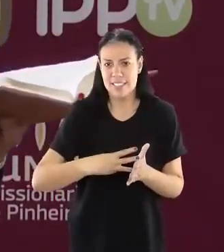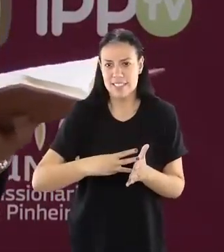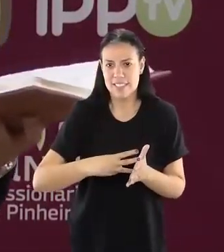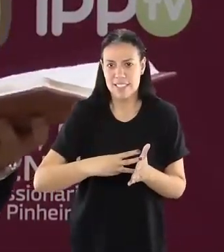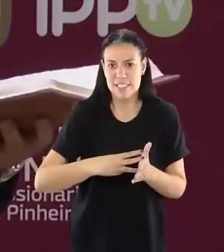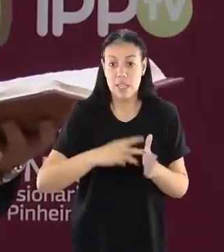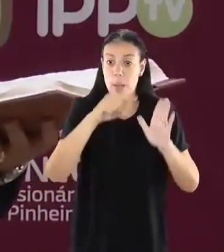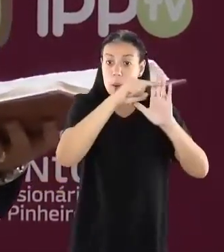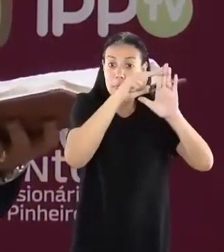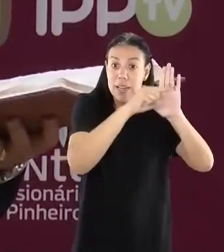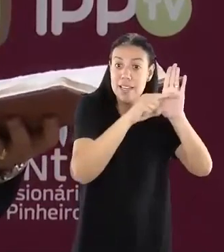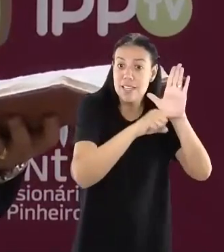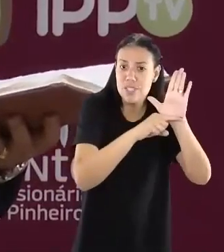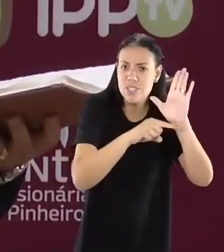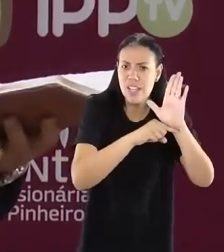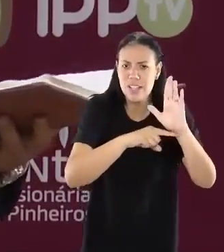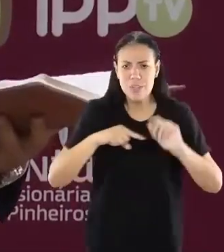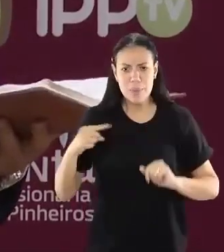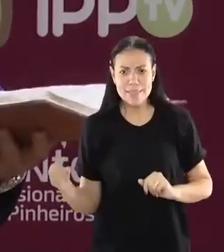eternidade,